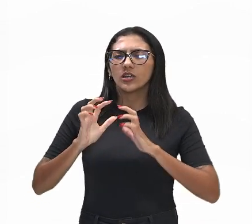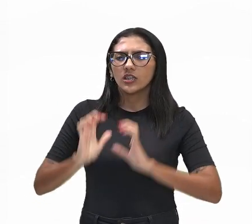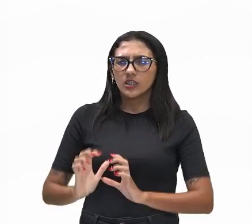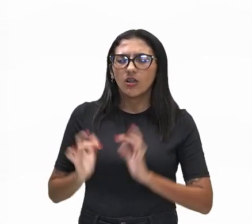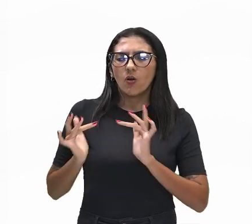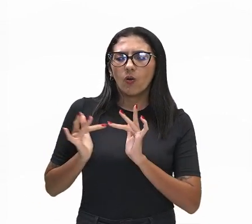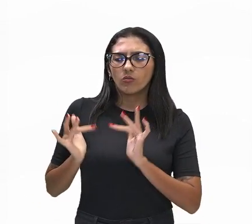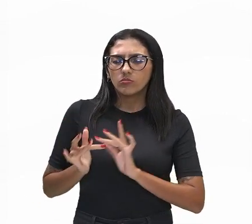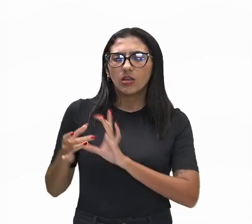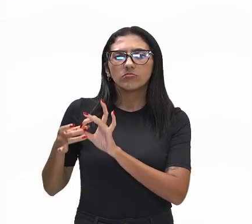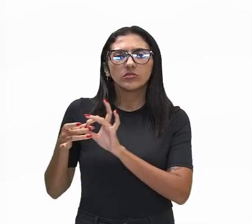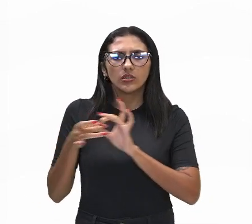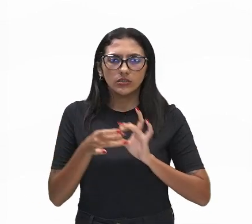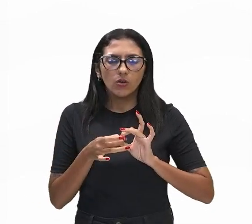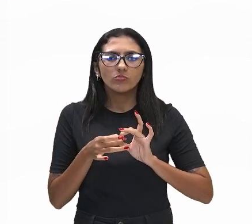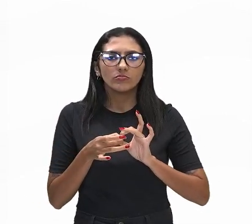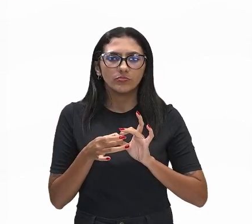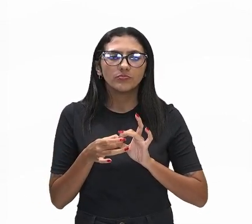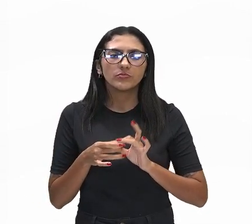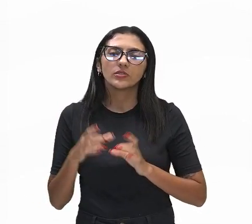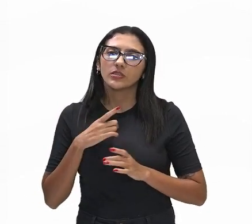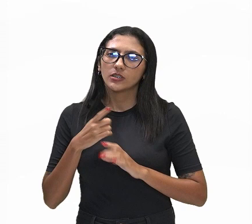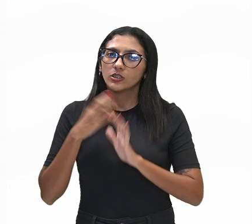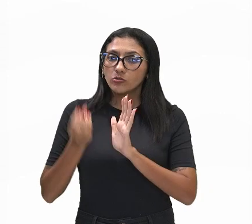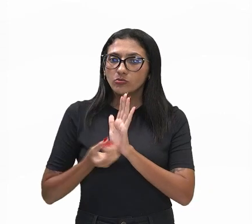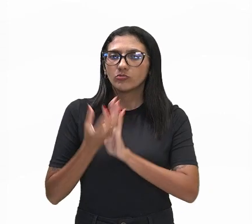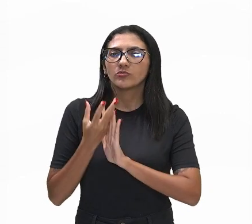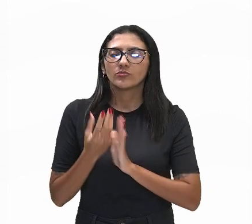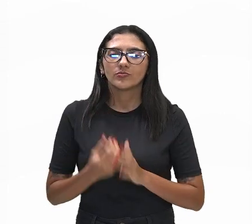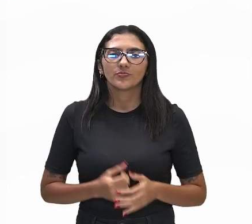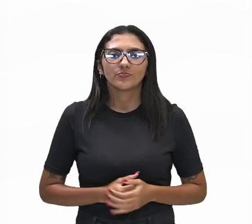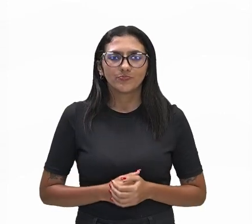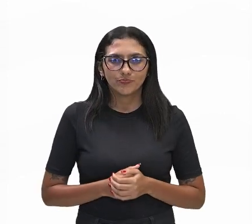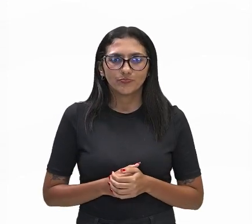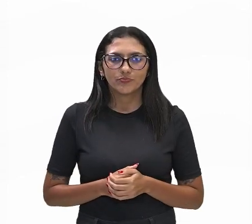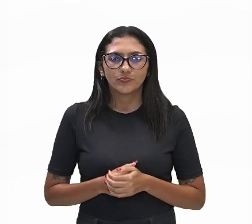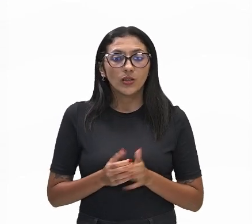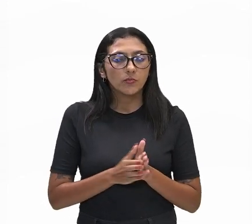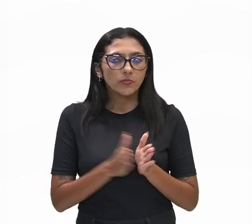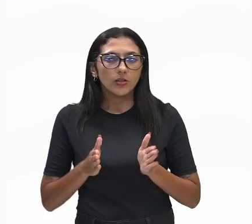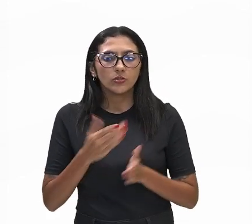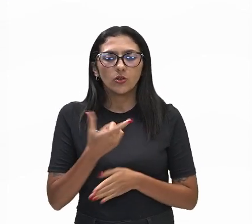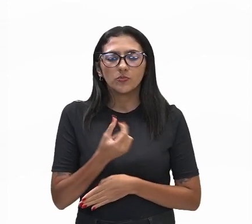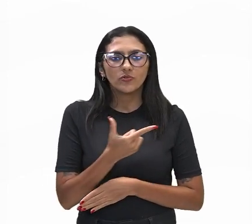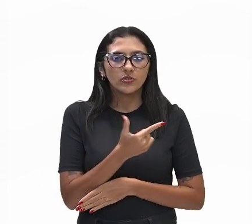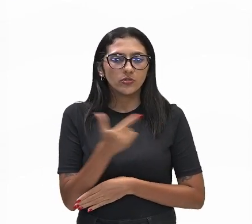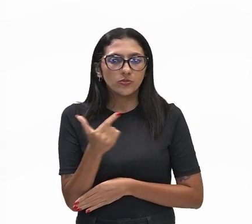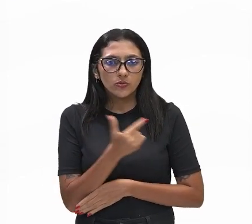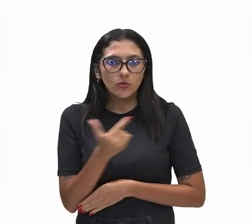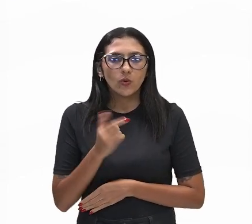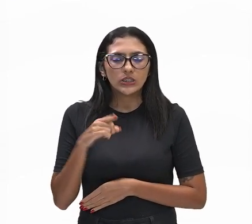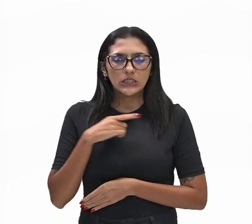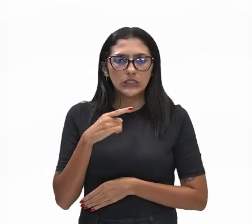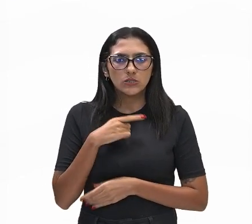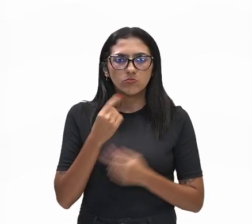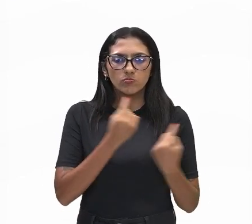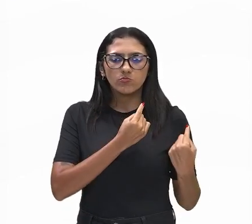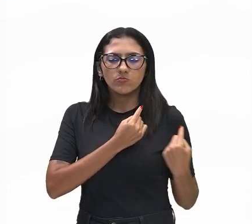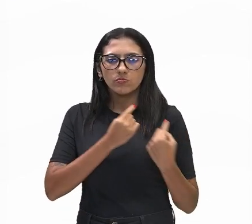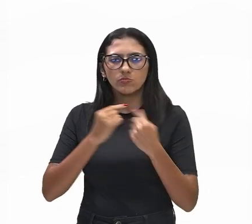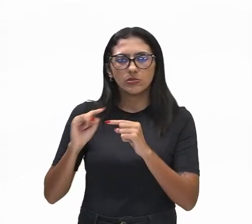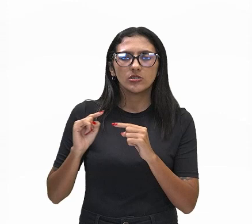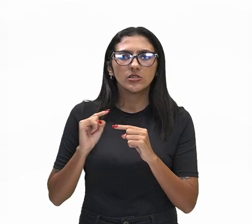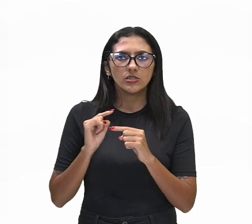de Azerbaijão, acaba surgindo esses conflitos. Já no ano de 2022, Azerbaijão lançou uma ofensiva contra as